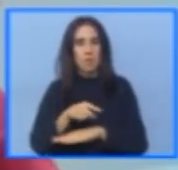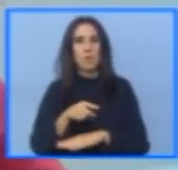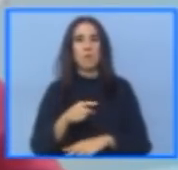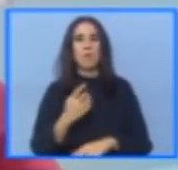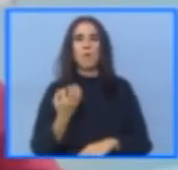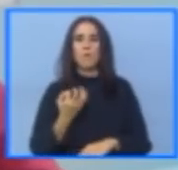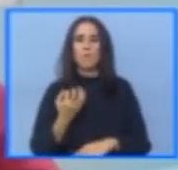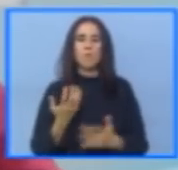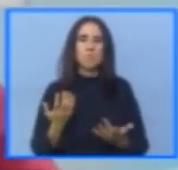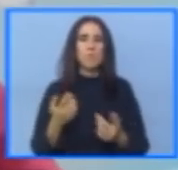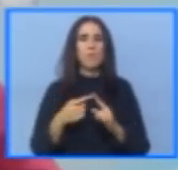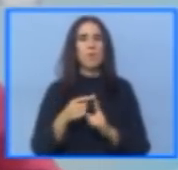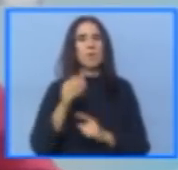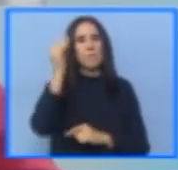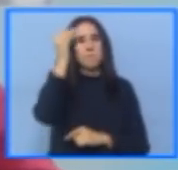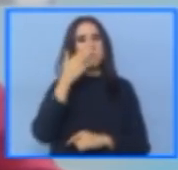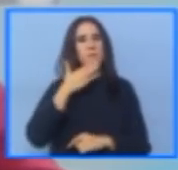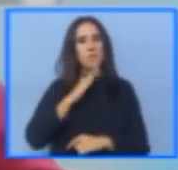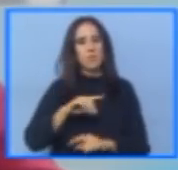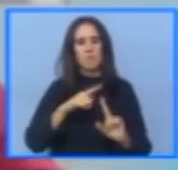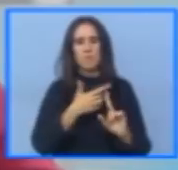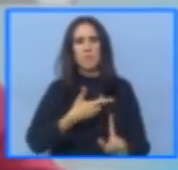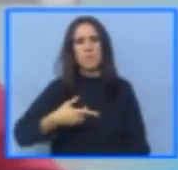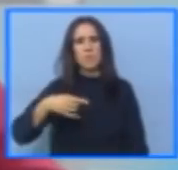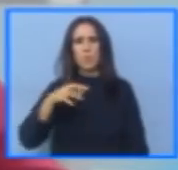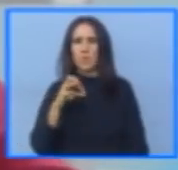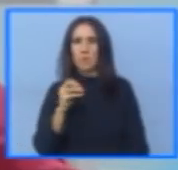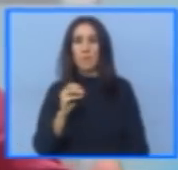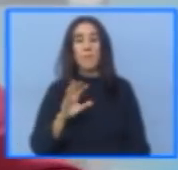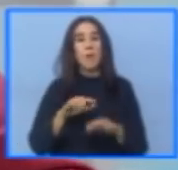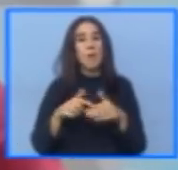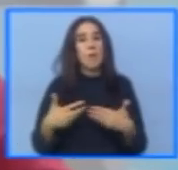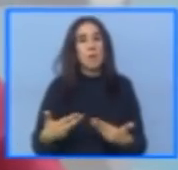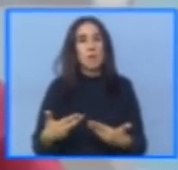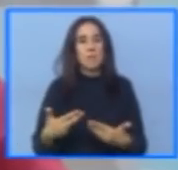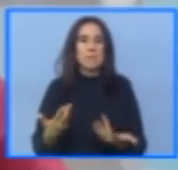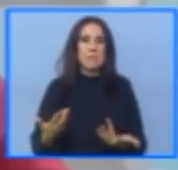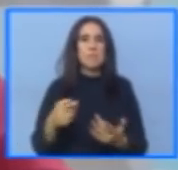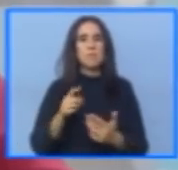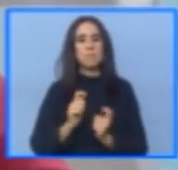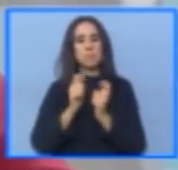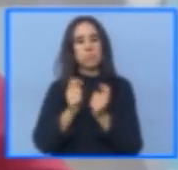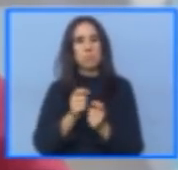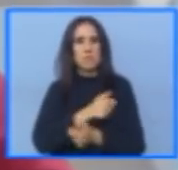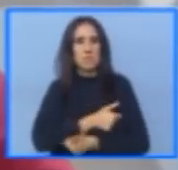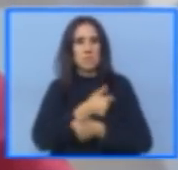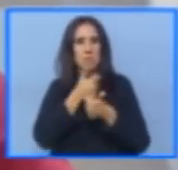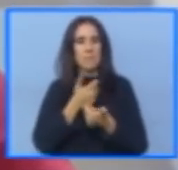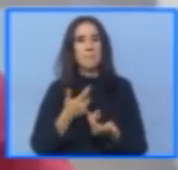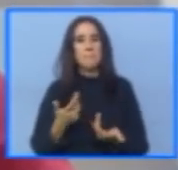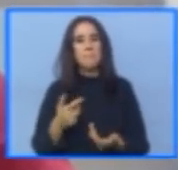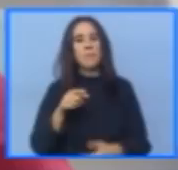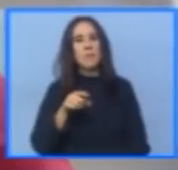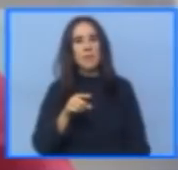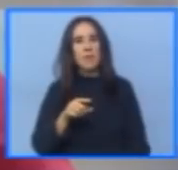uma vila em 1980, mas hoje enfim, está classificada como cidade e